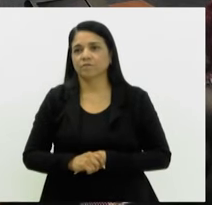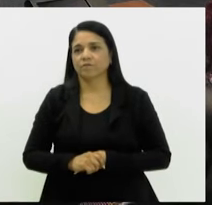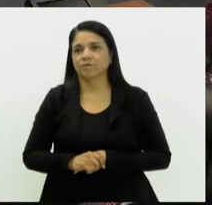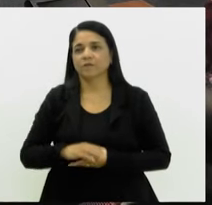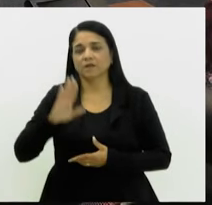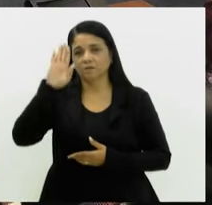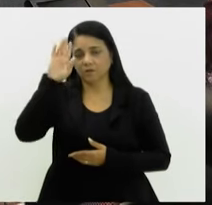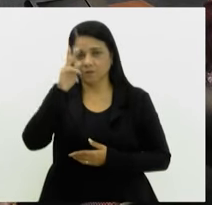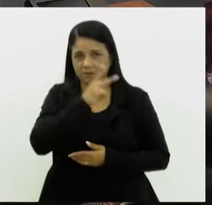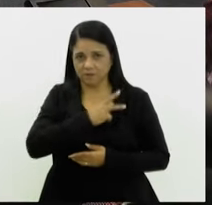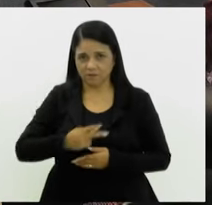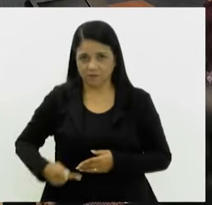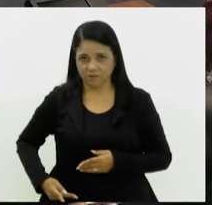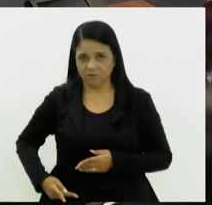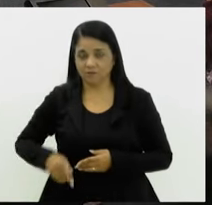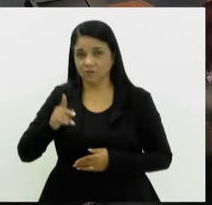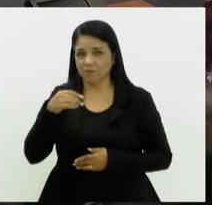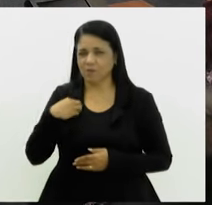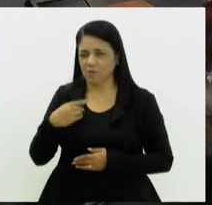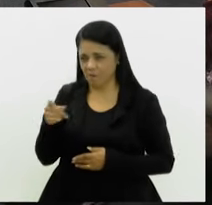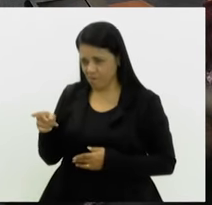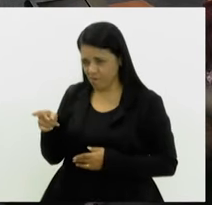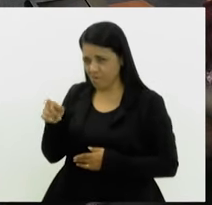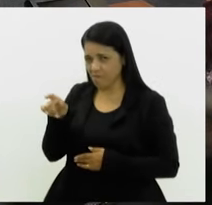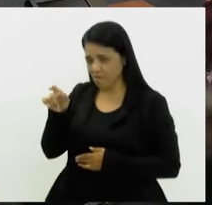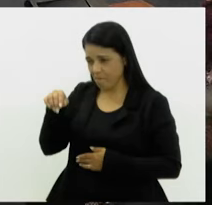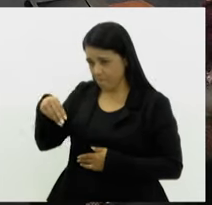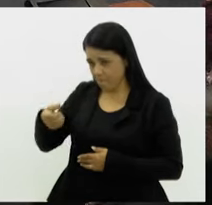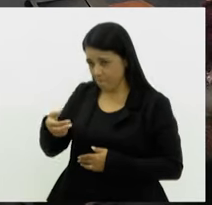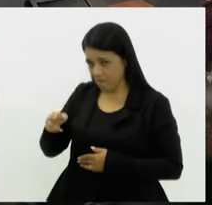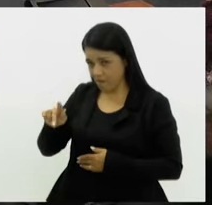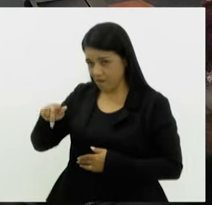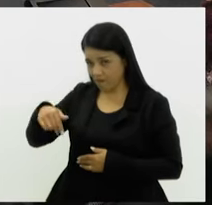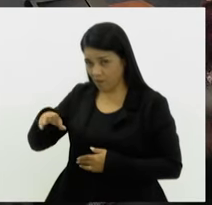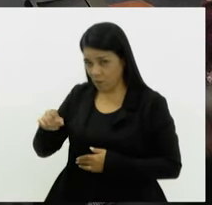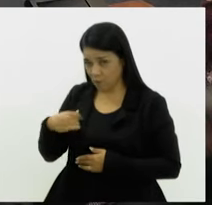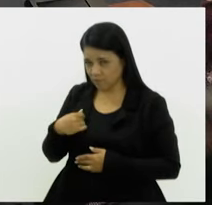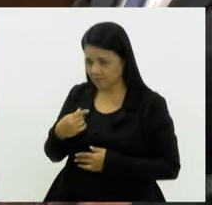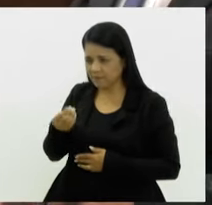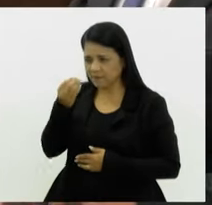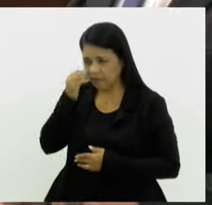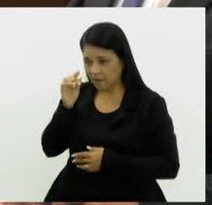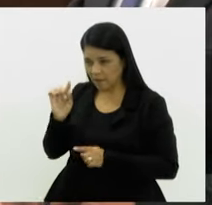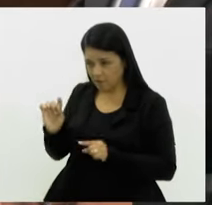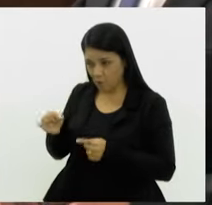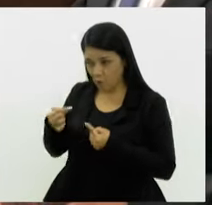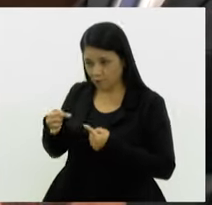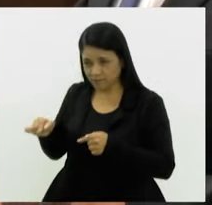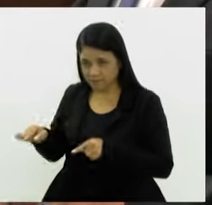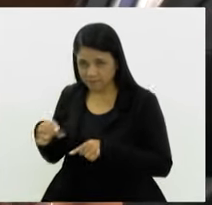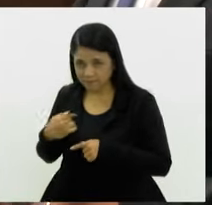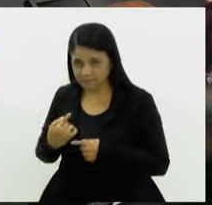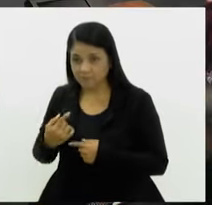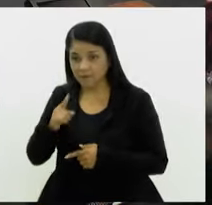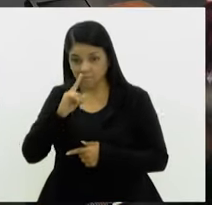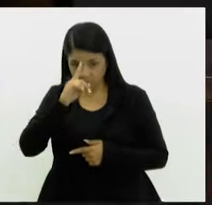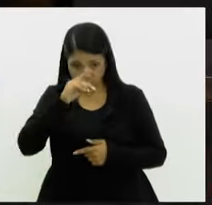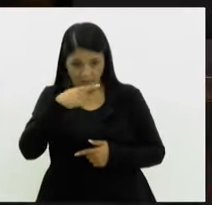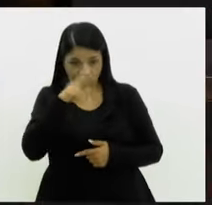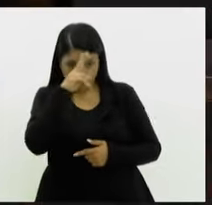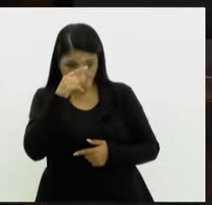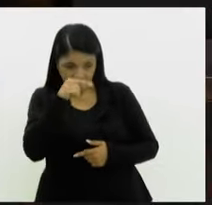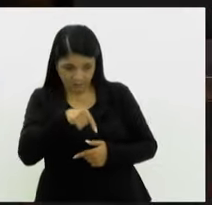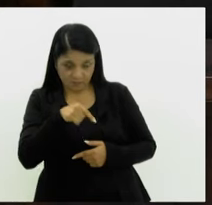presidente, parabéns. Quando o Marquinho tentar contrariar a Vossa Excelência, lembre-se que Vossa Excelência é que manda, tá? É porque o